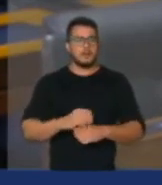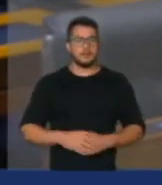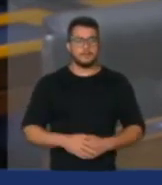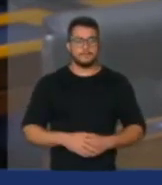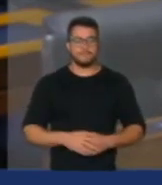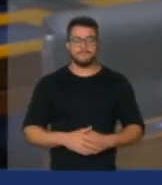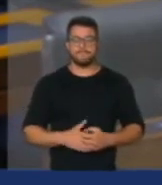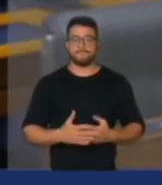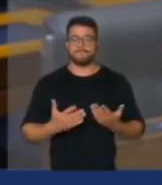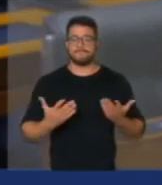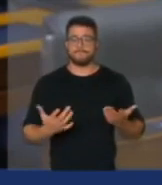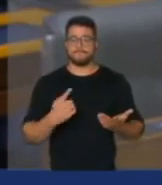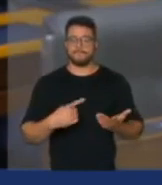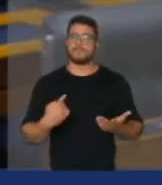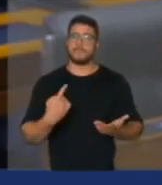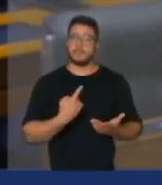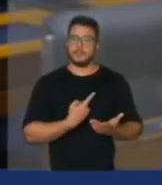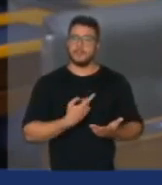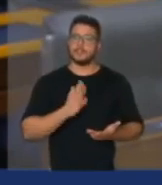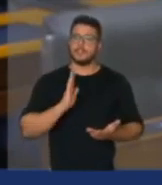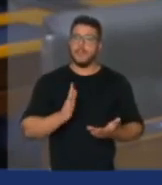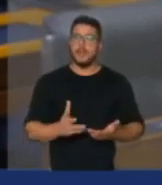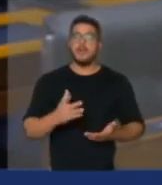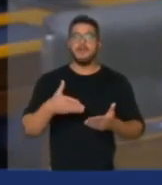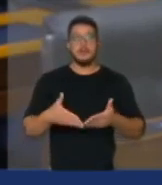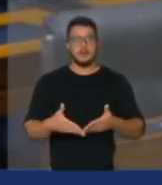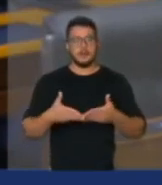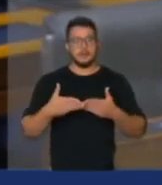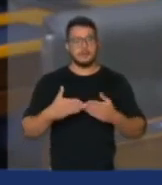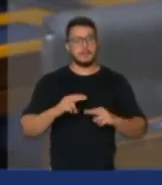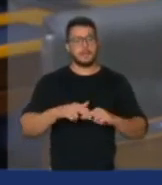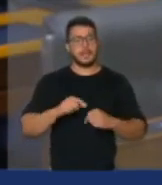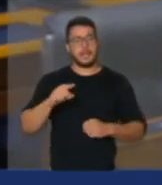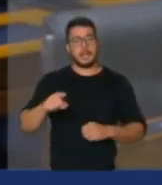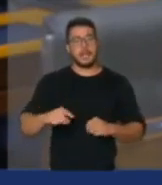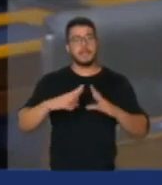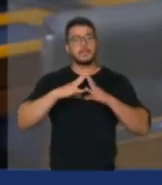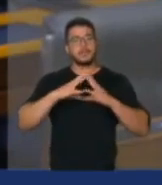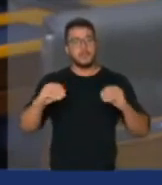estamos reclamando a presença do Paulo Guedes, que está foragido desde que...